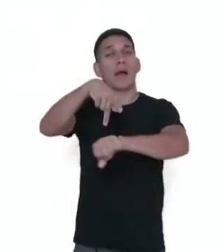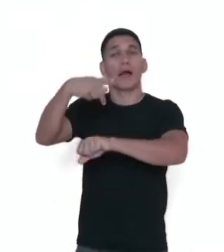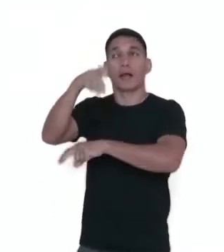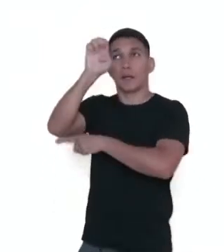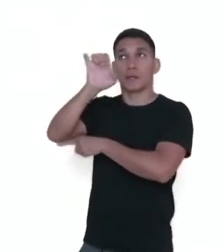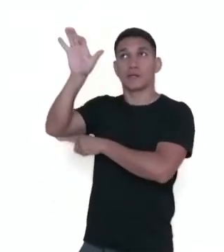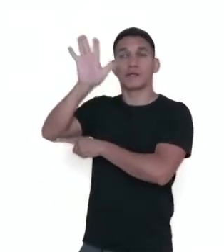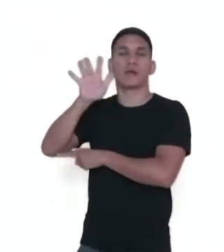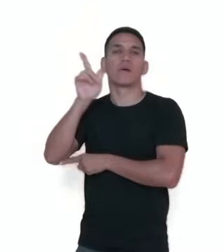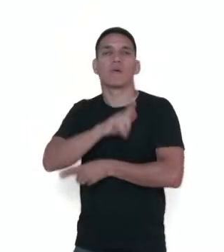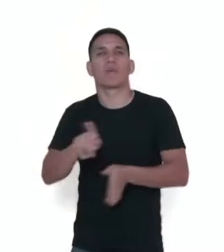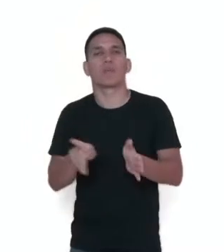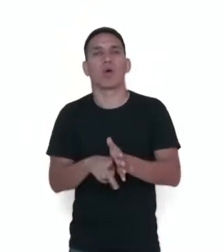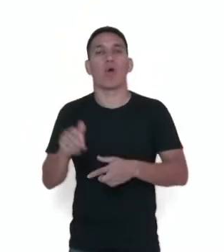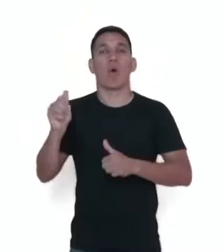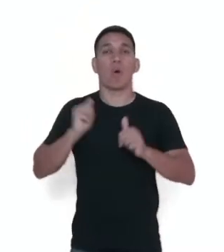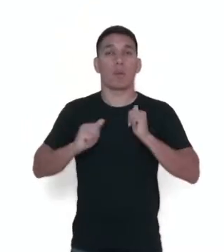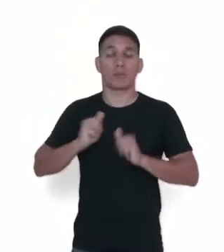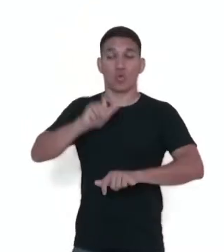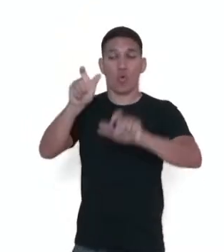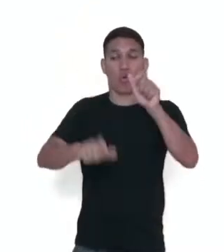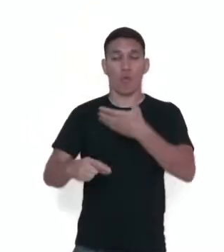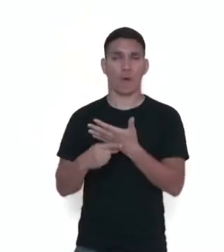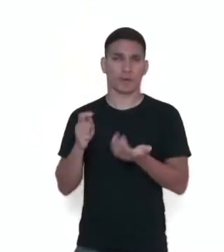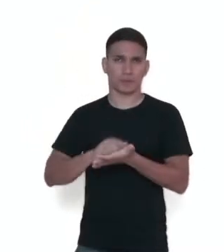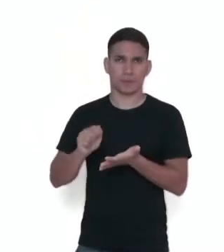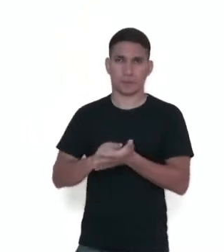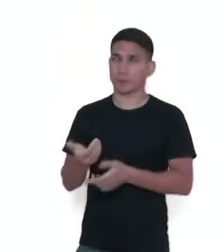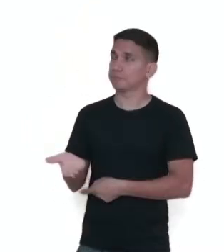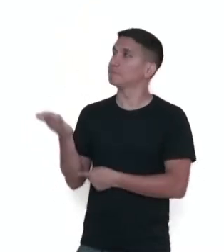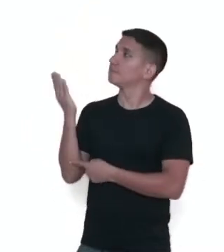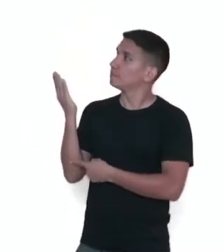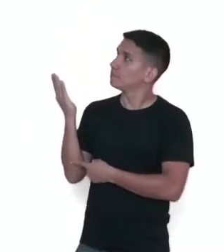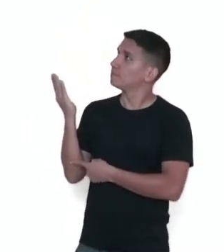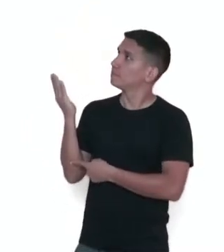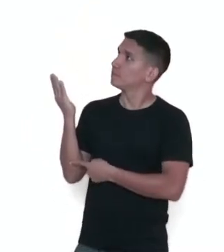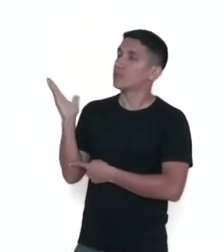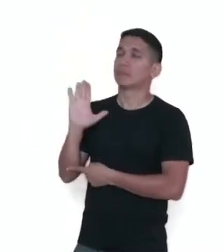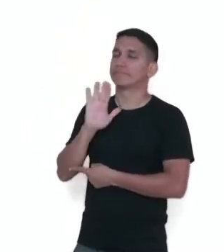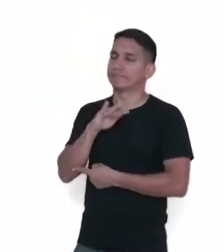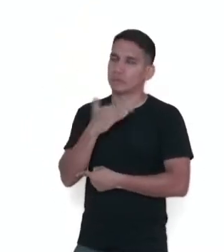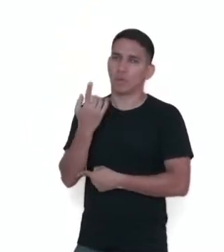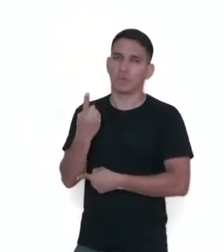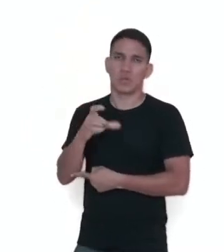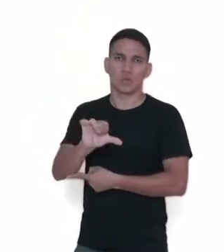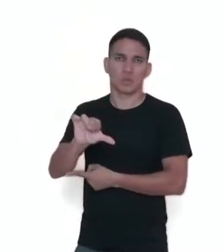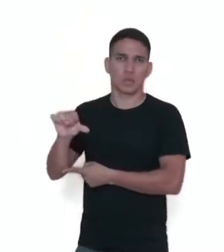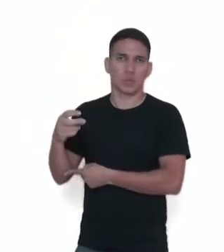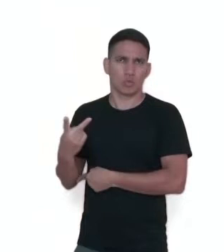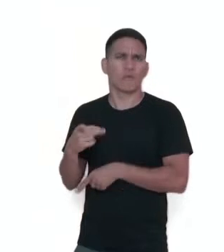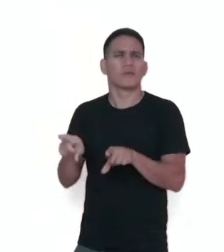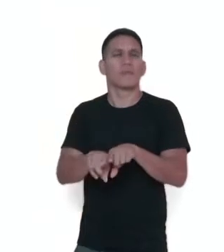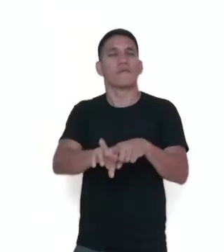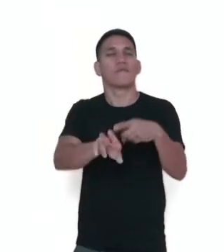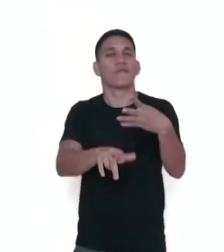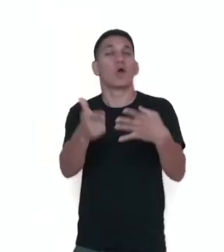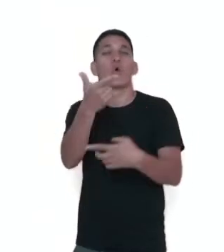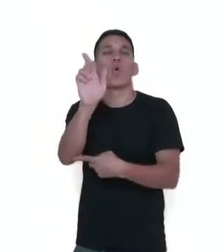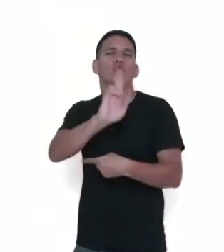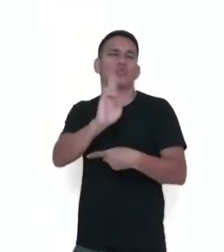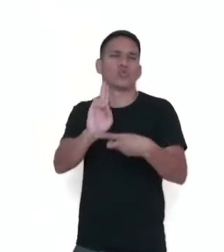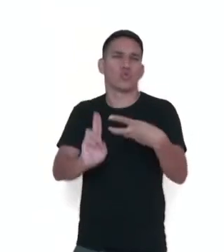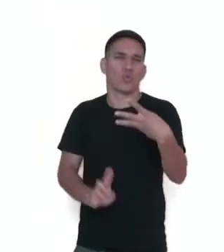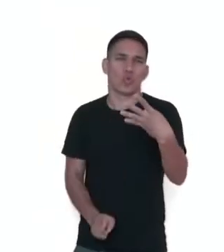com compositores como John Cage, falecido em 1992, entre outros, Luciano